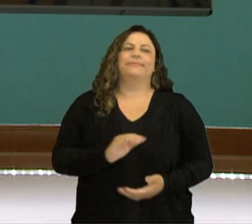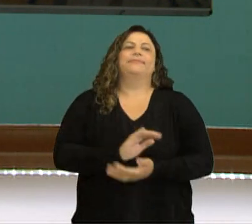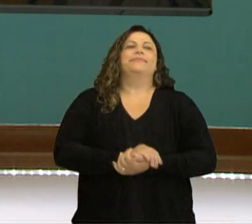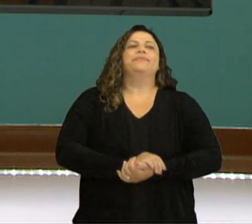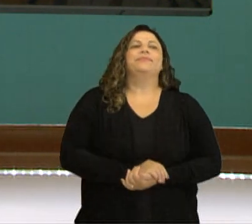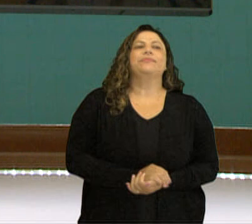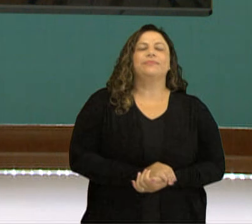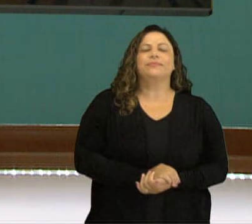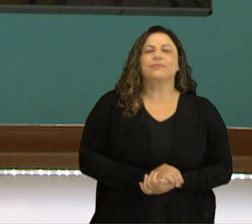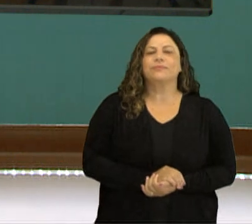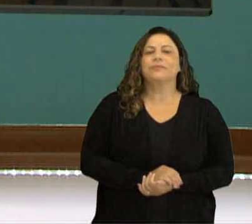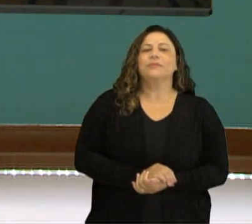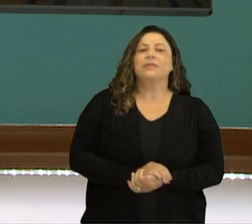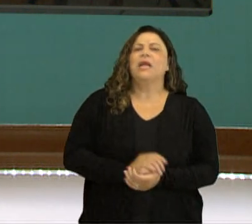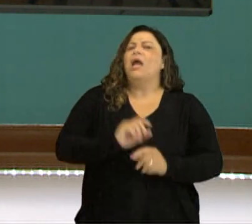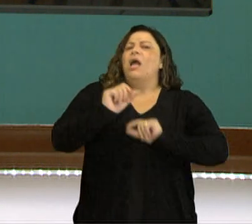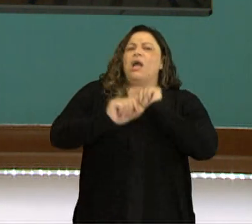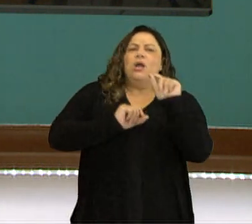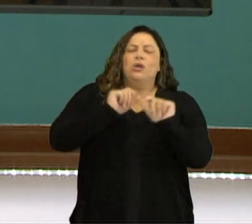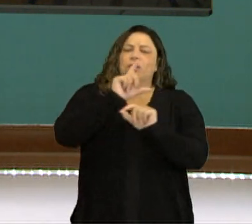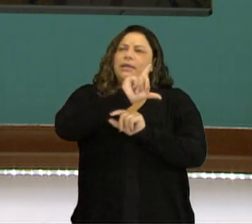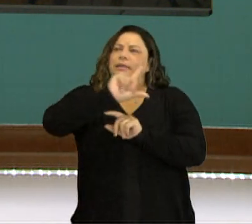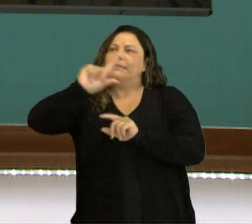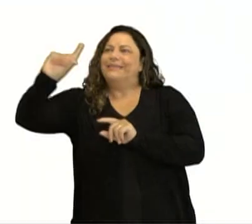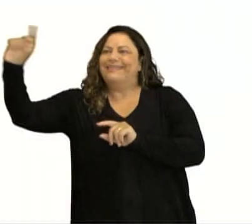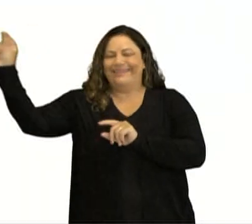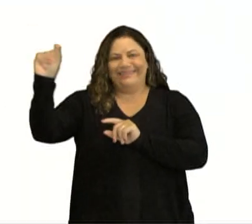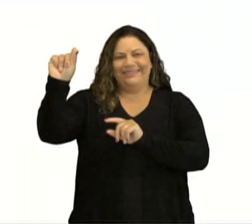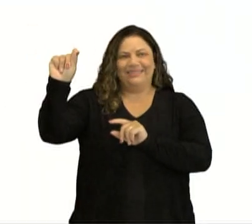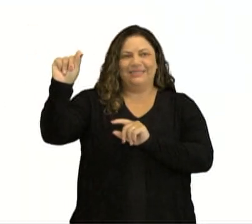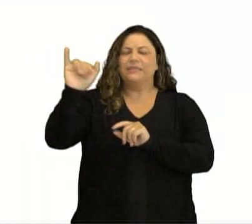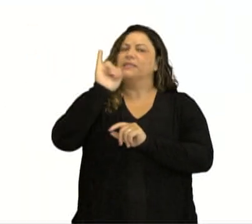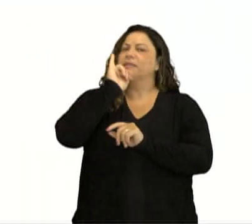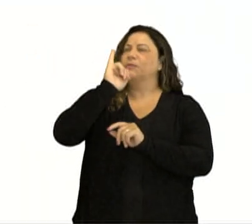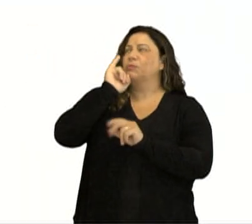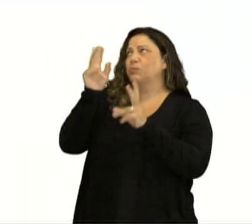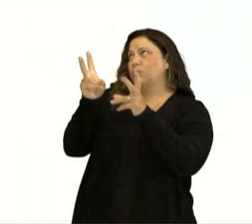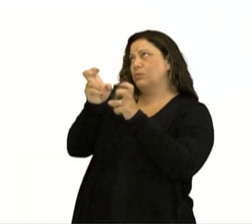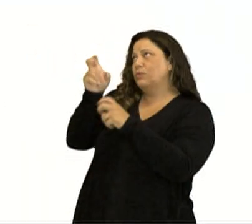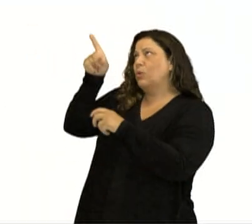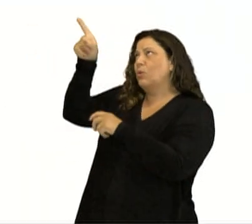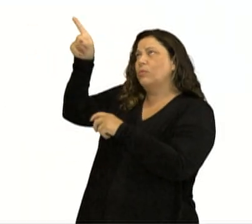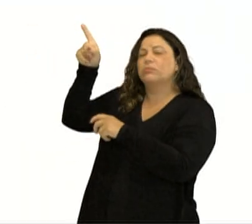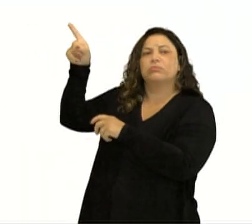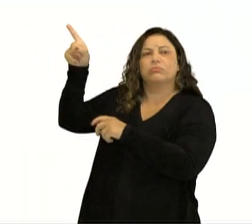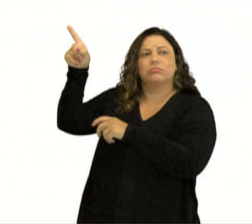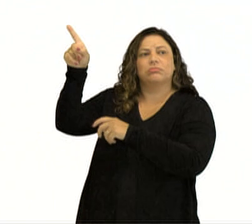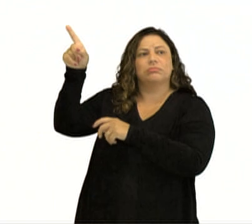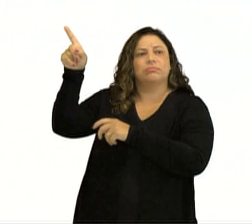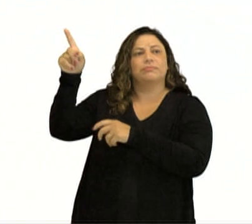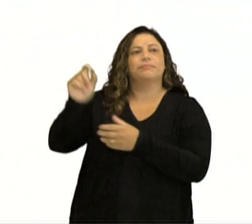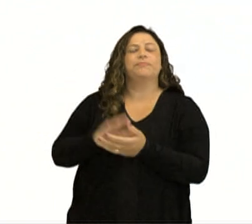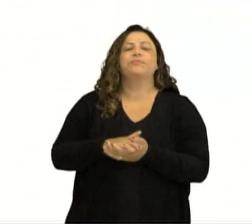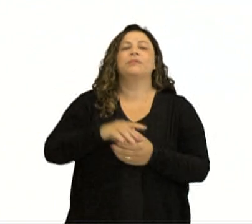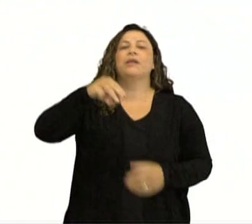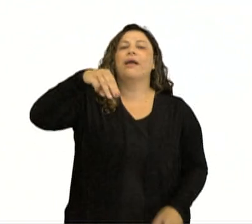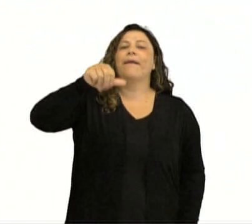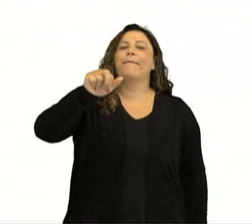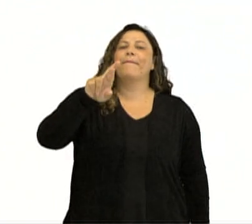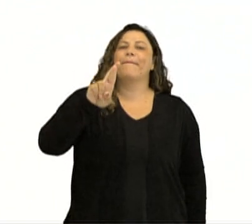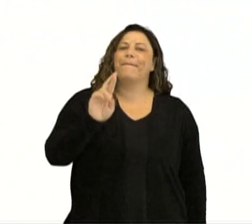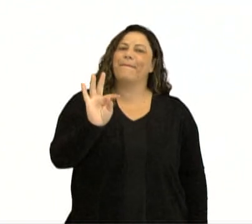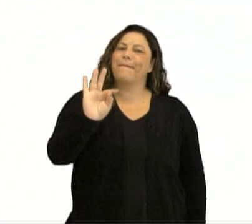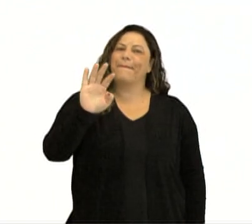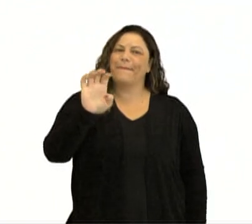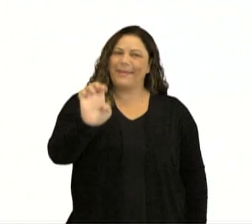Em relação às trajetórias, né, referencial e trajetória, nós temos aqui o exemplo do movimento retrógrado de Marte, certo? Que seria